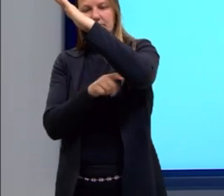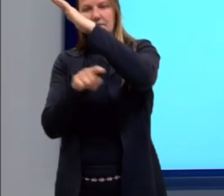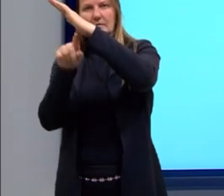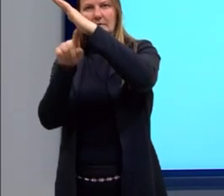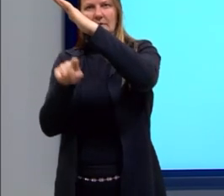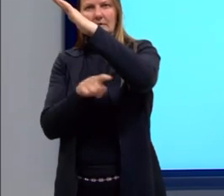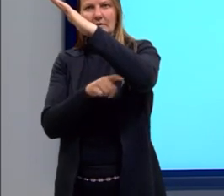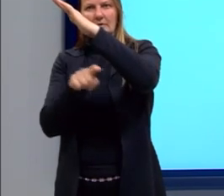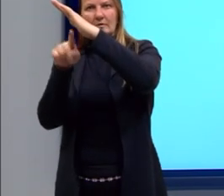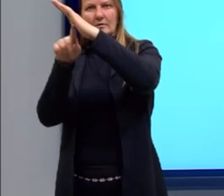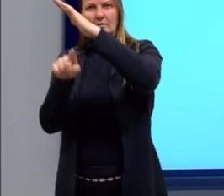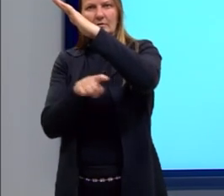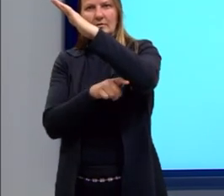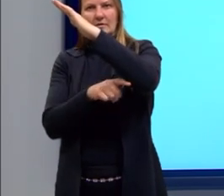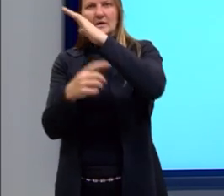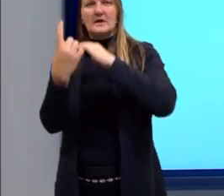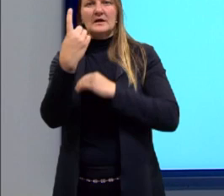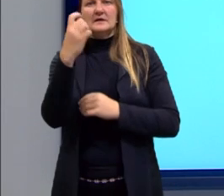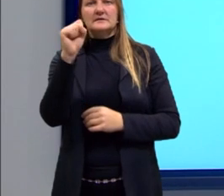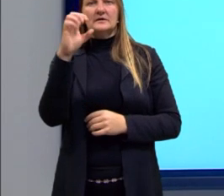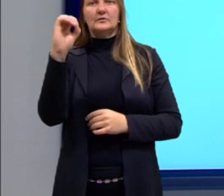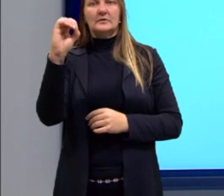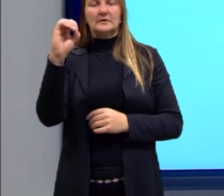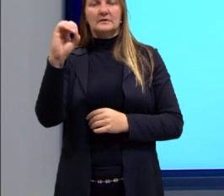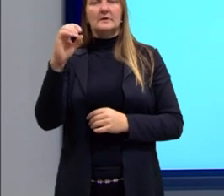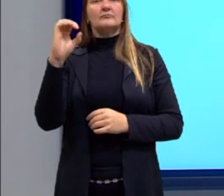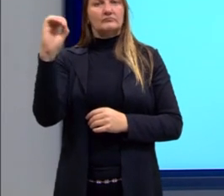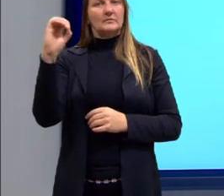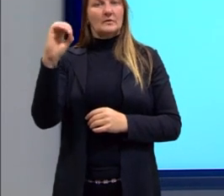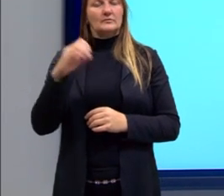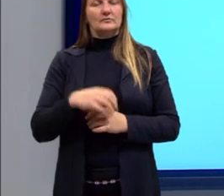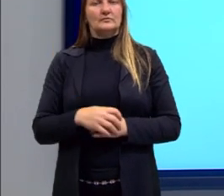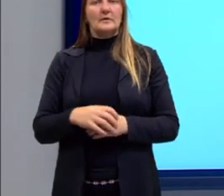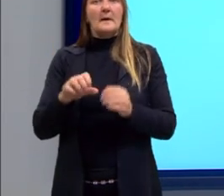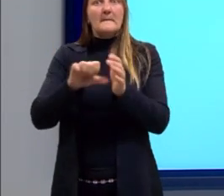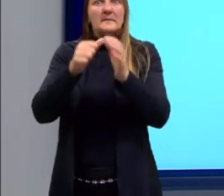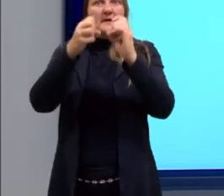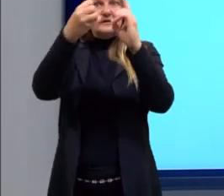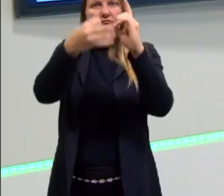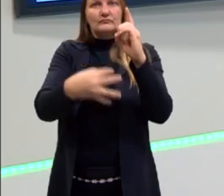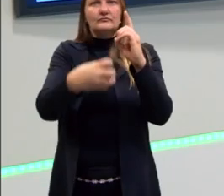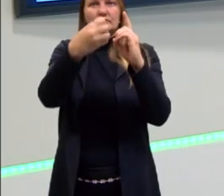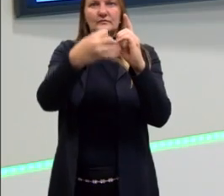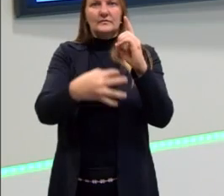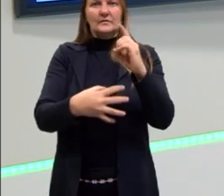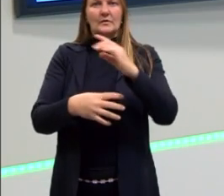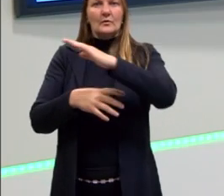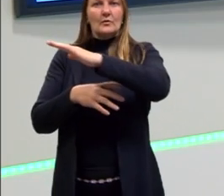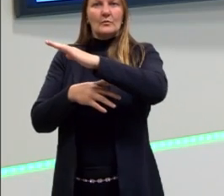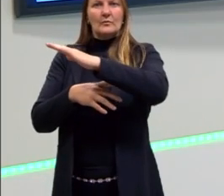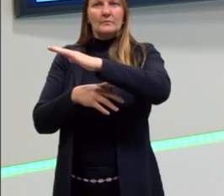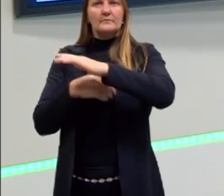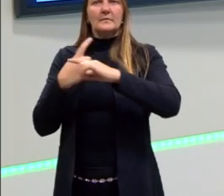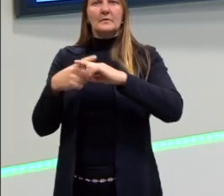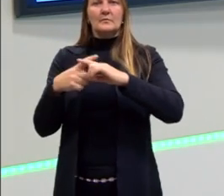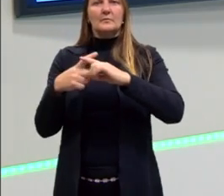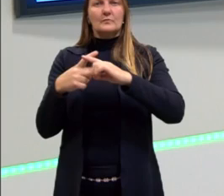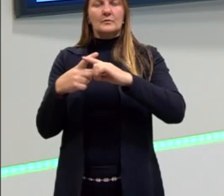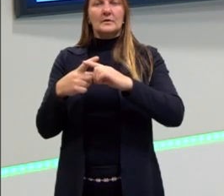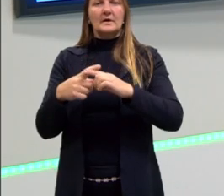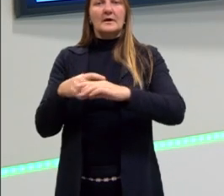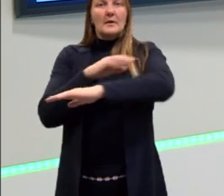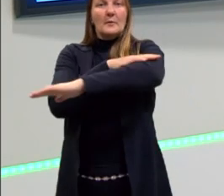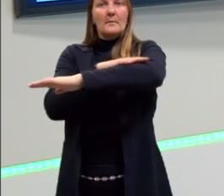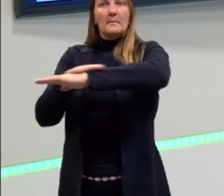180 graus aqui nós temos então assim a primeira definição a partir dos ângulos opostos pelo vértice